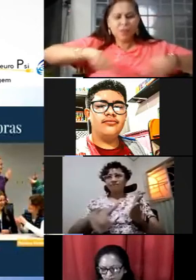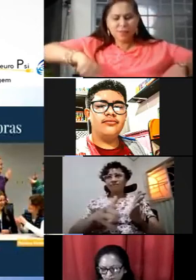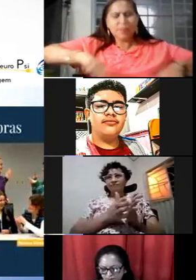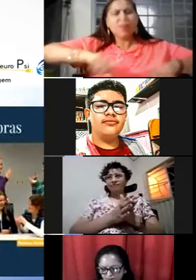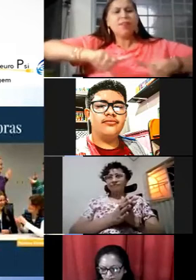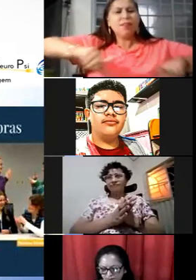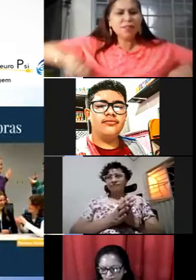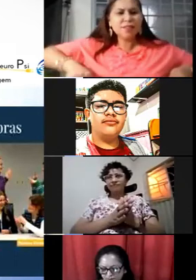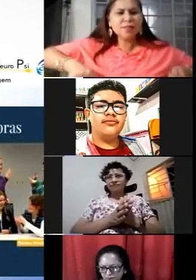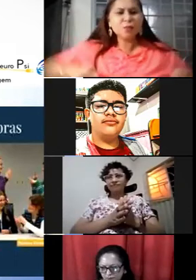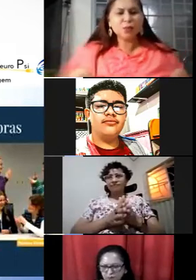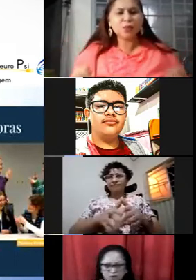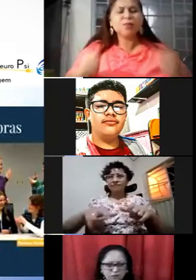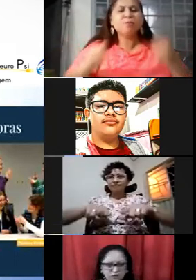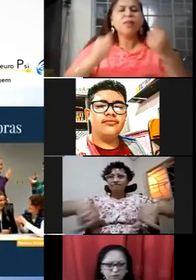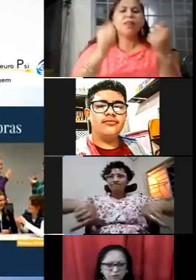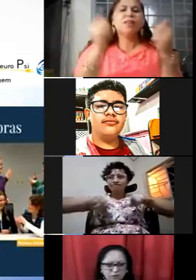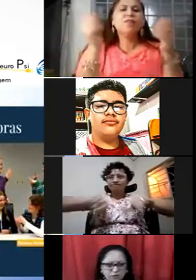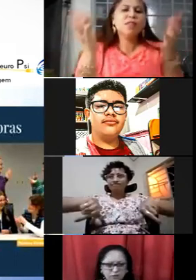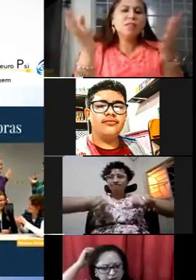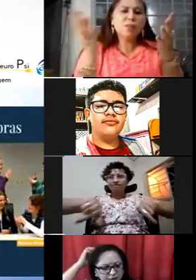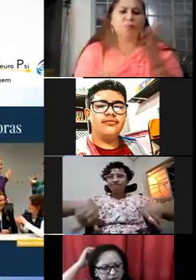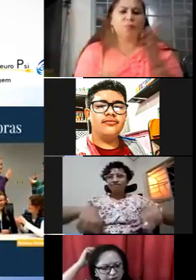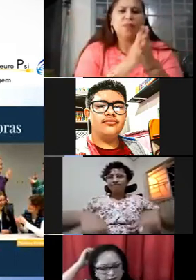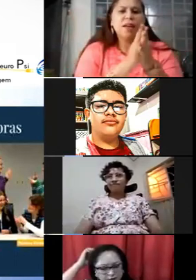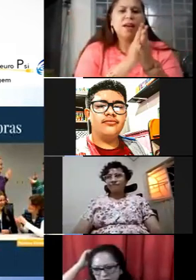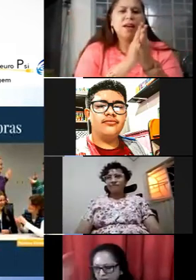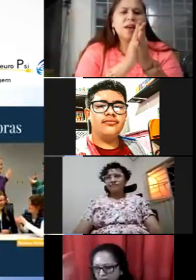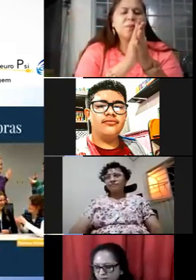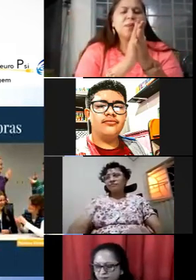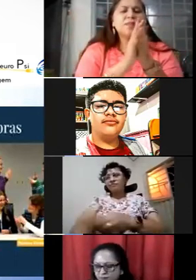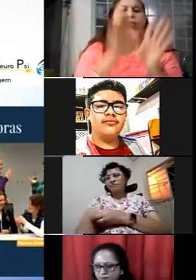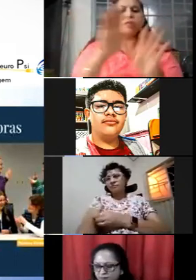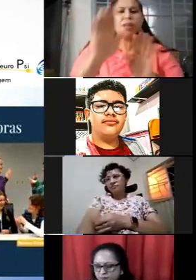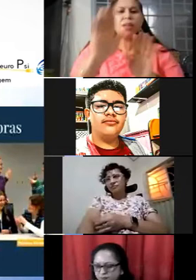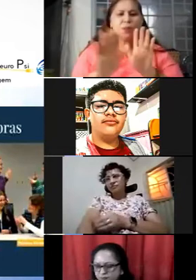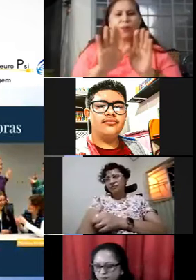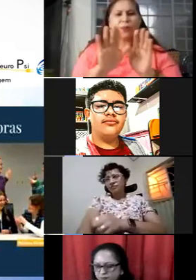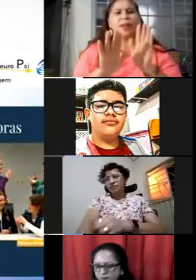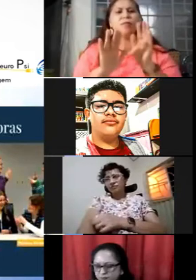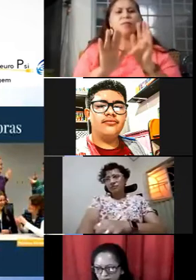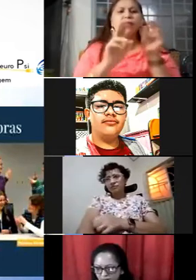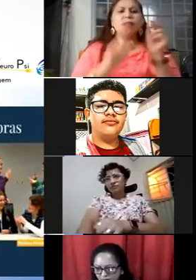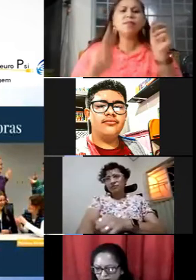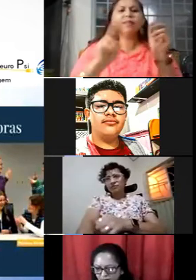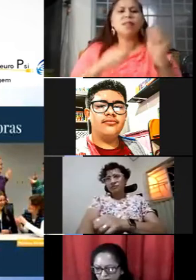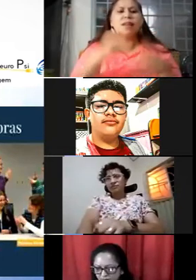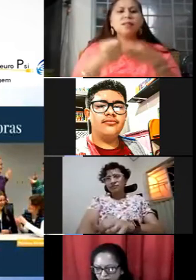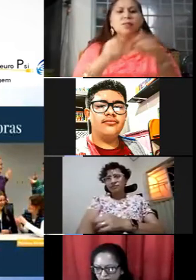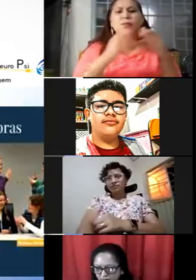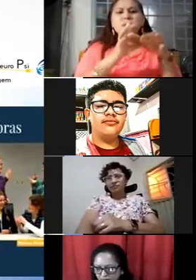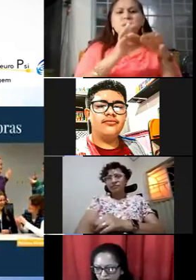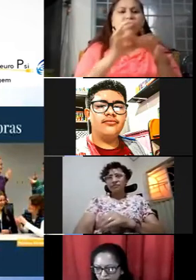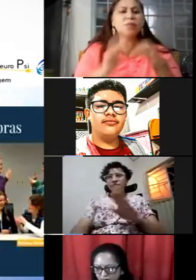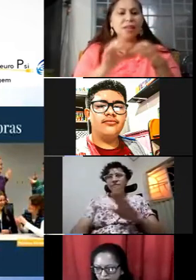não. Tá vazio os bolsos. Então, veja só. Precisamos ter muito cuidado para usar esses sinais dentro